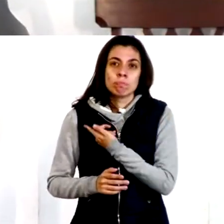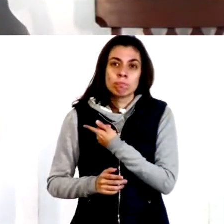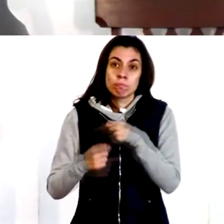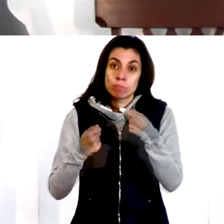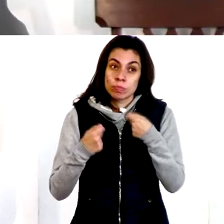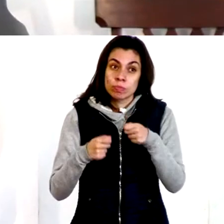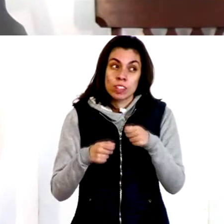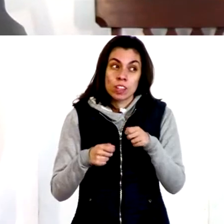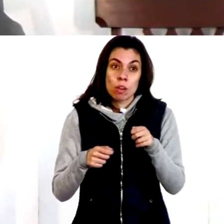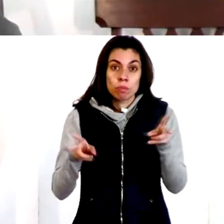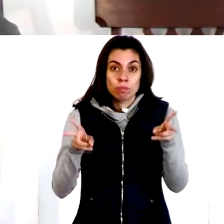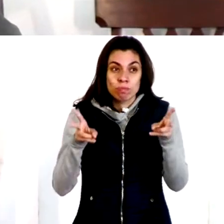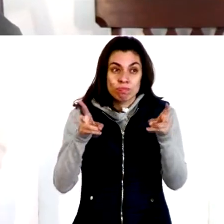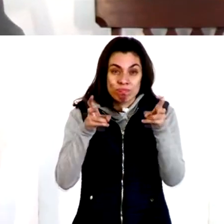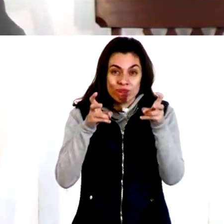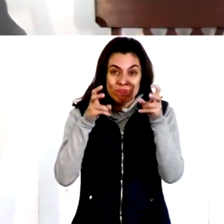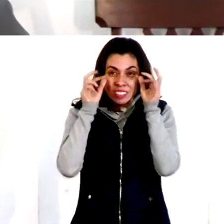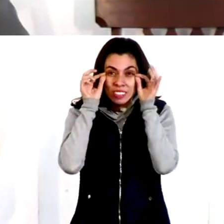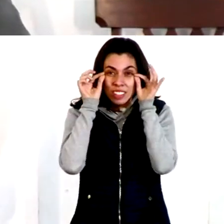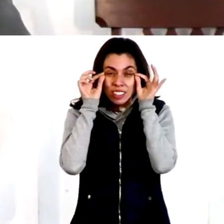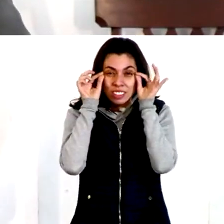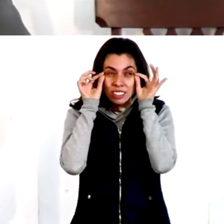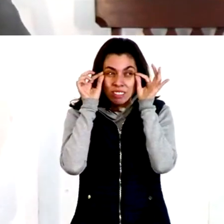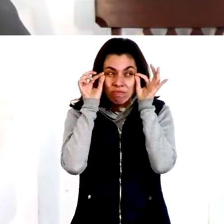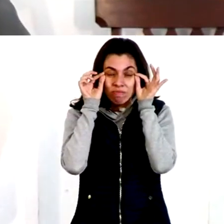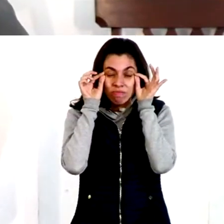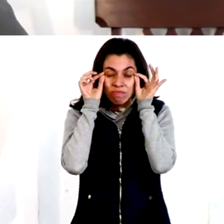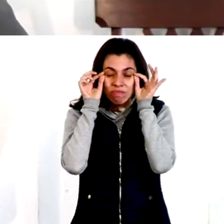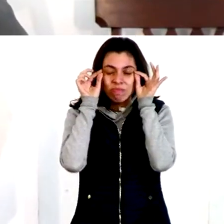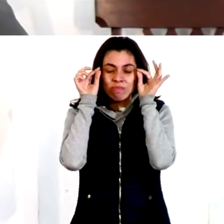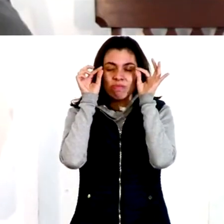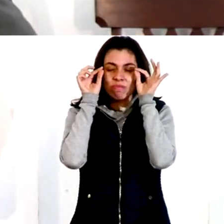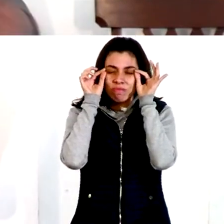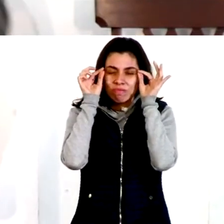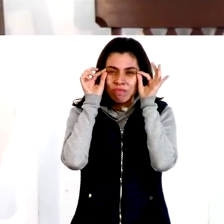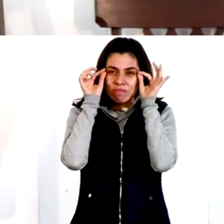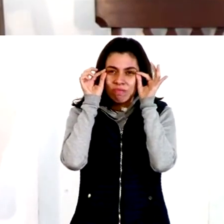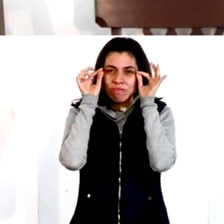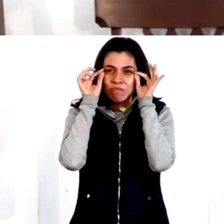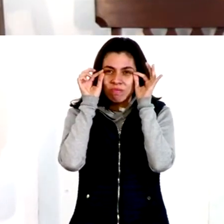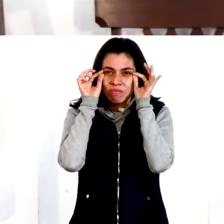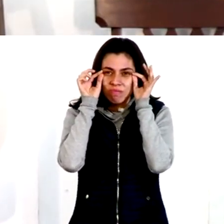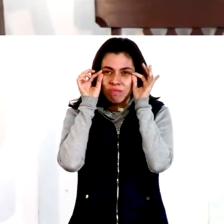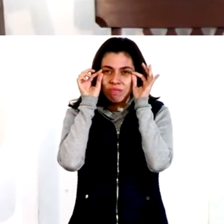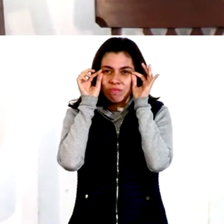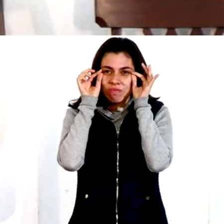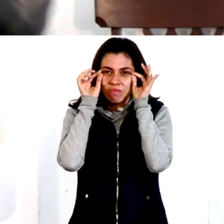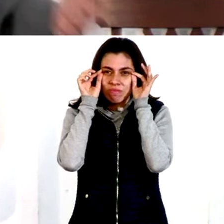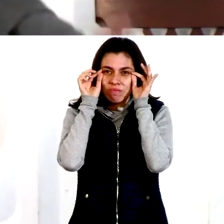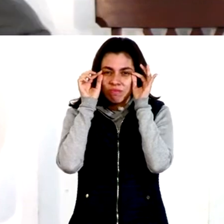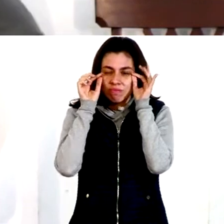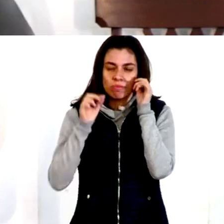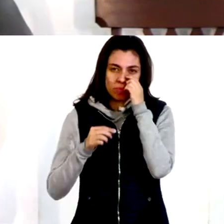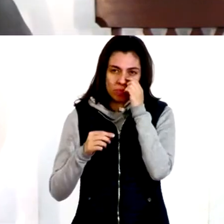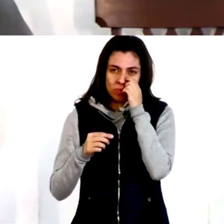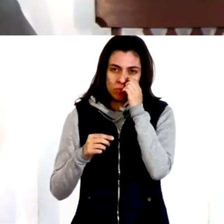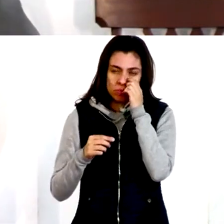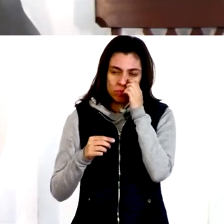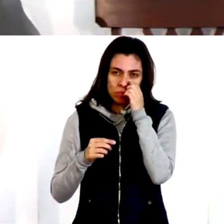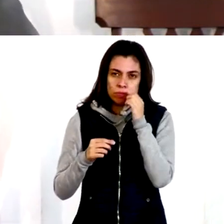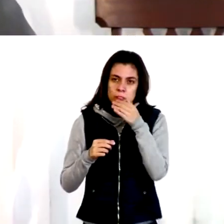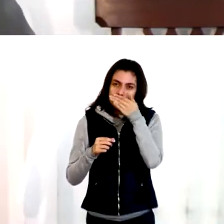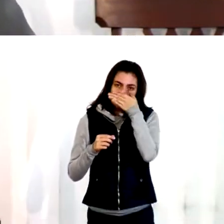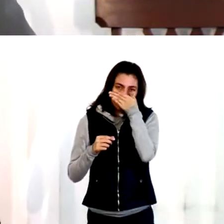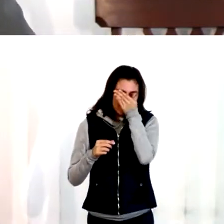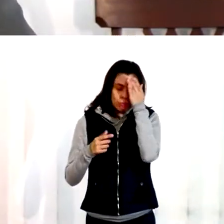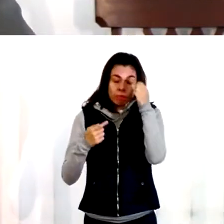primeira coisa. Como é que a gente faz isso na prática, meus irmãos? O que os nossos filhos estão ouvindo de nós quando nós falamos